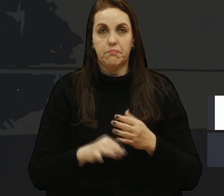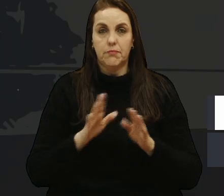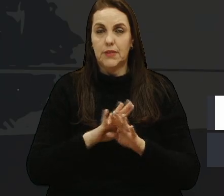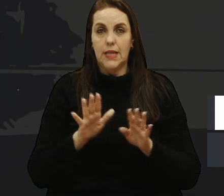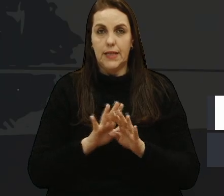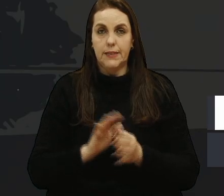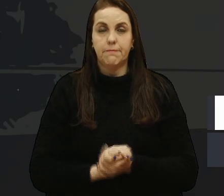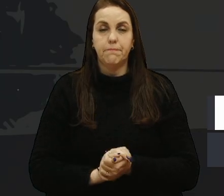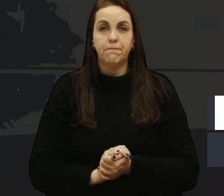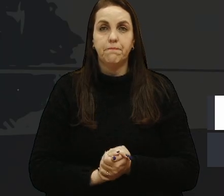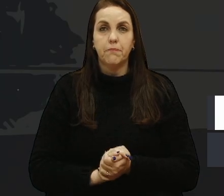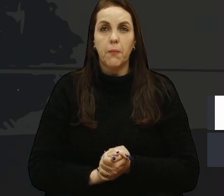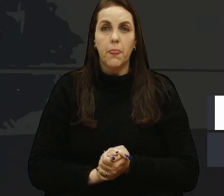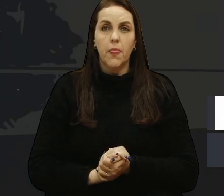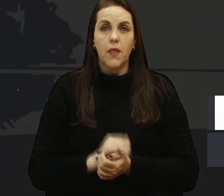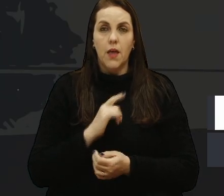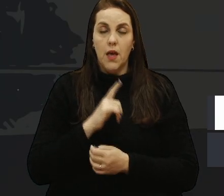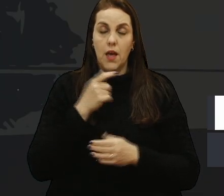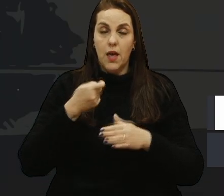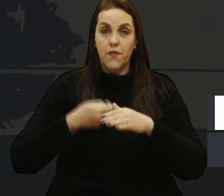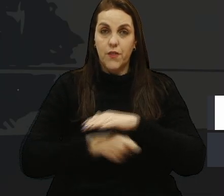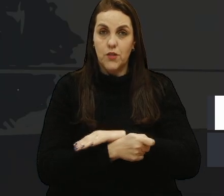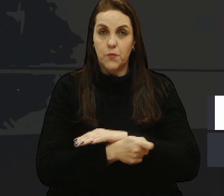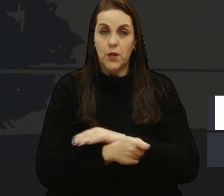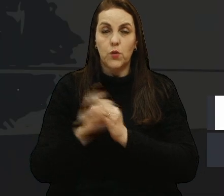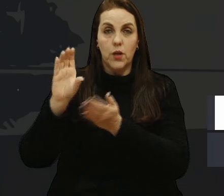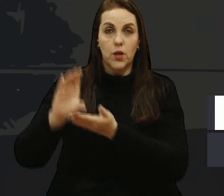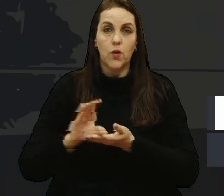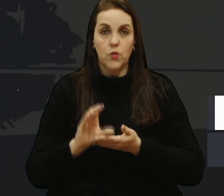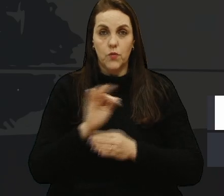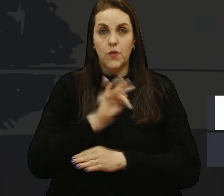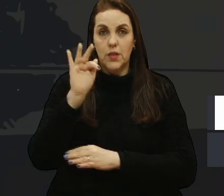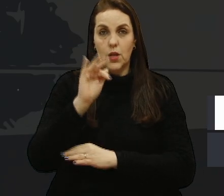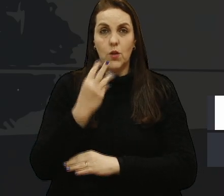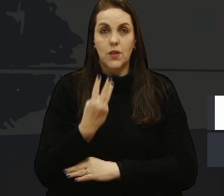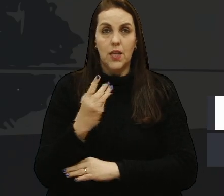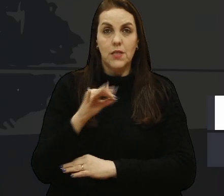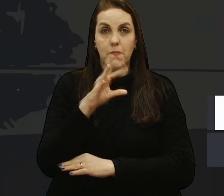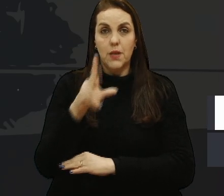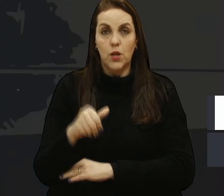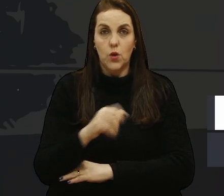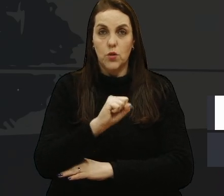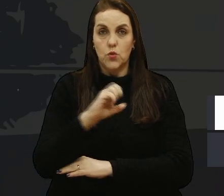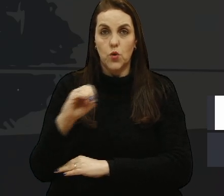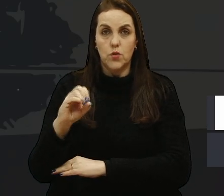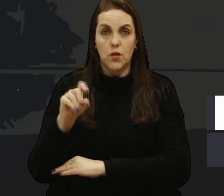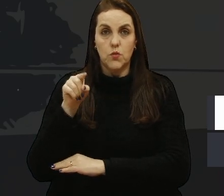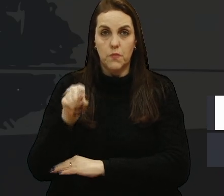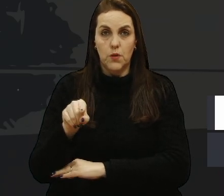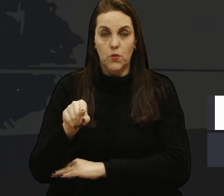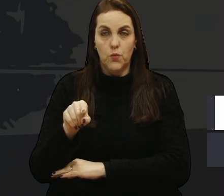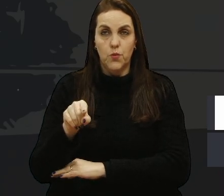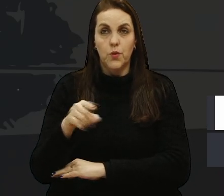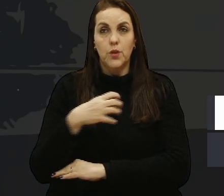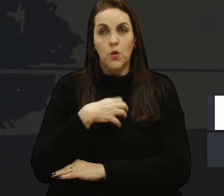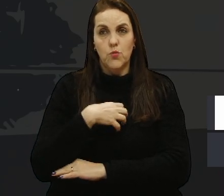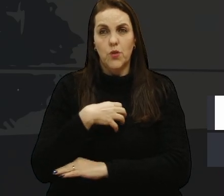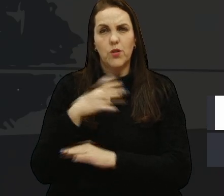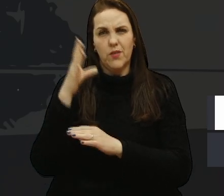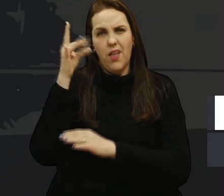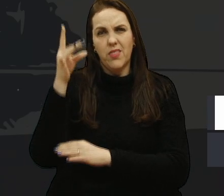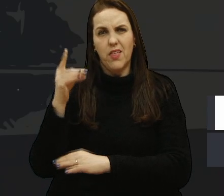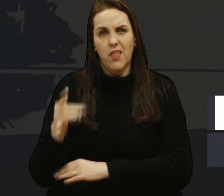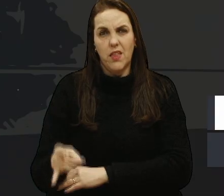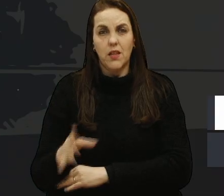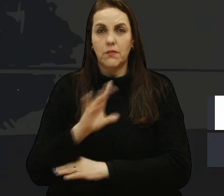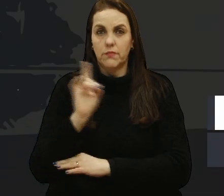O valor da aplicação dos recursos federais captados de 3 milhões e 800, então aí tem uma forma... eu não vou passar número por